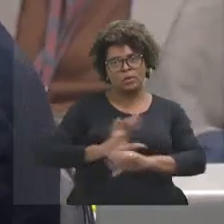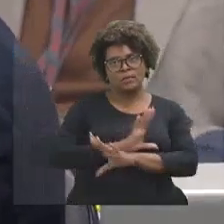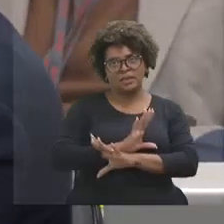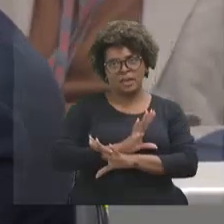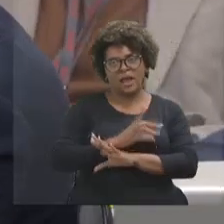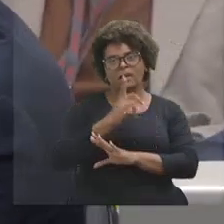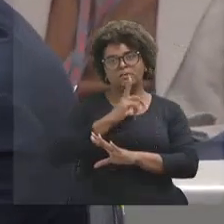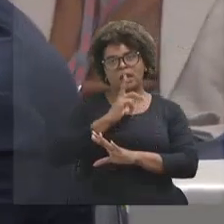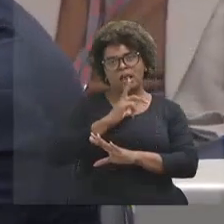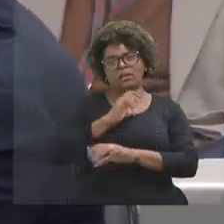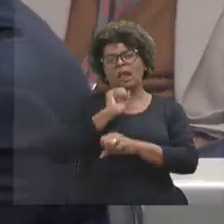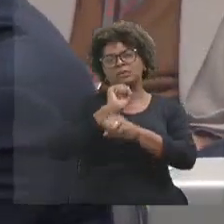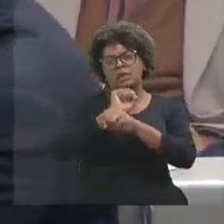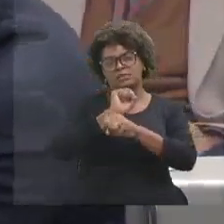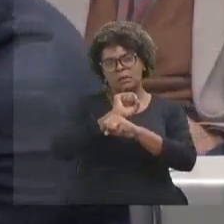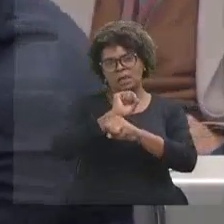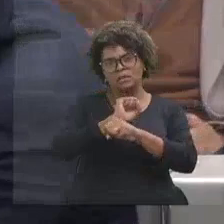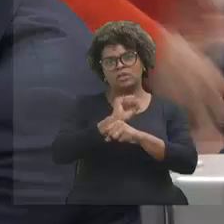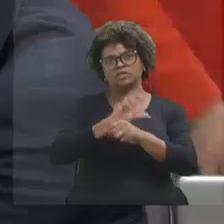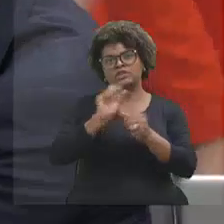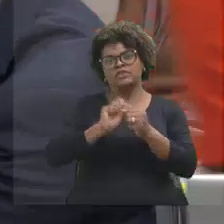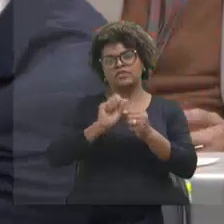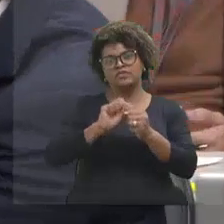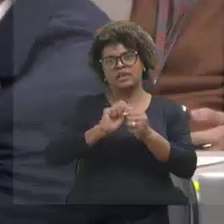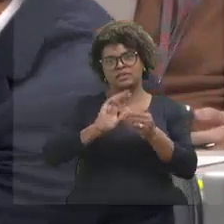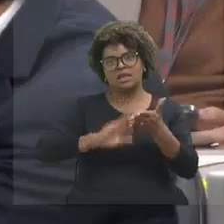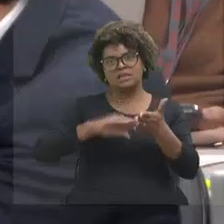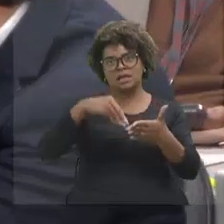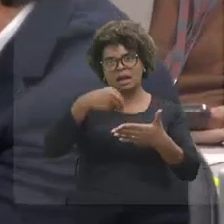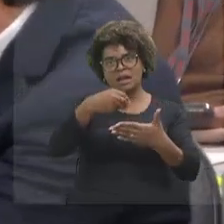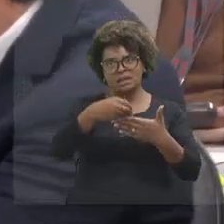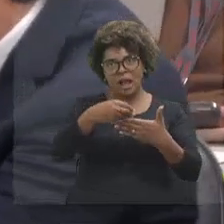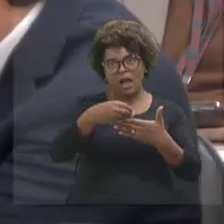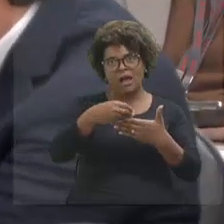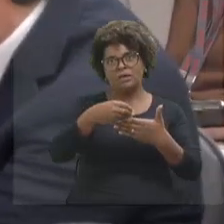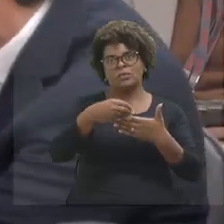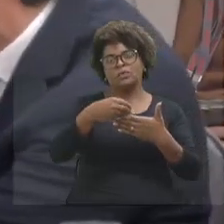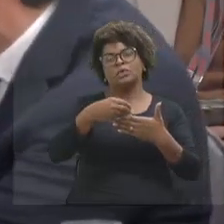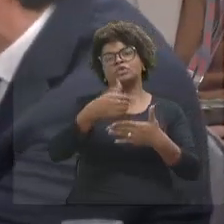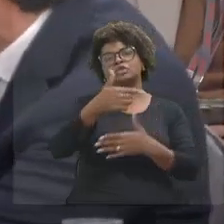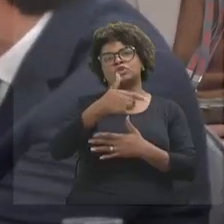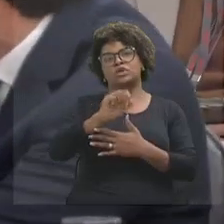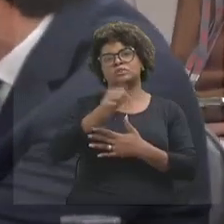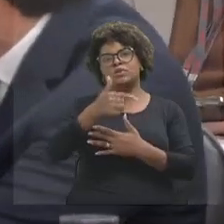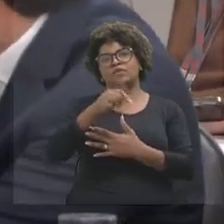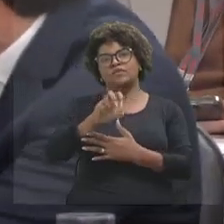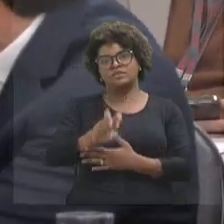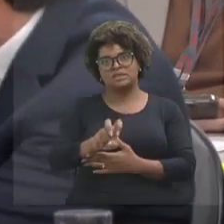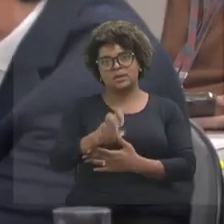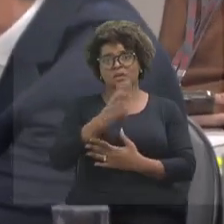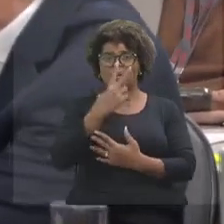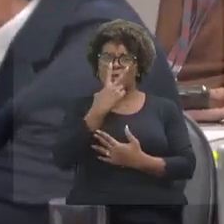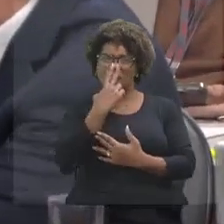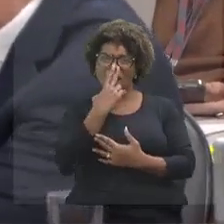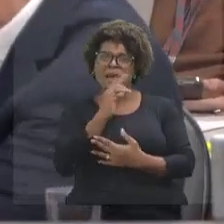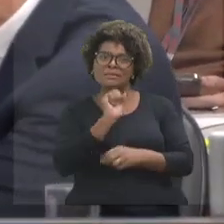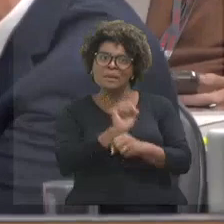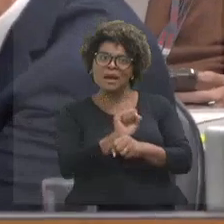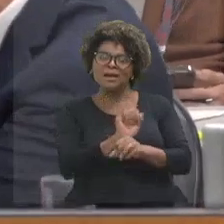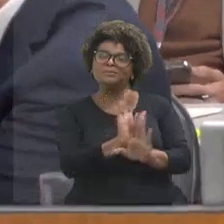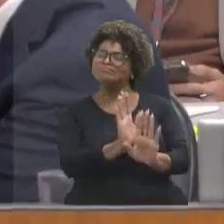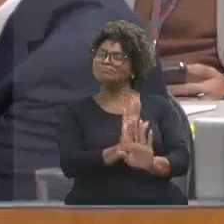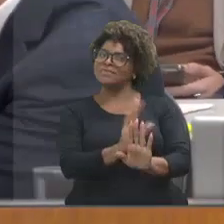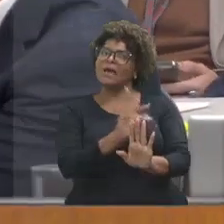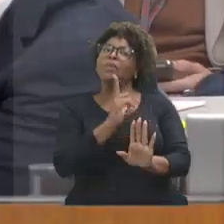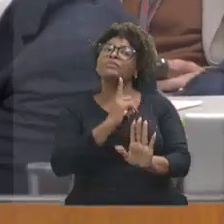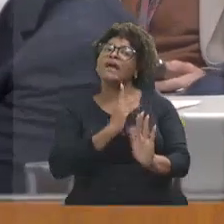de cumprir o nosso calendário de 2025 parece que tá tudo parado que tá nessa fase agora que eles não podem executar uma obra sem atualização